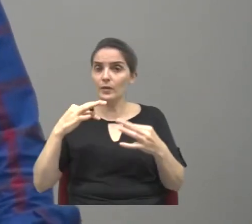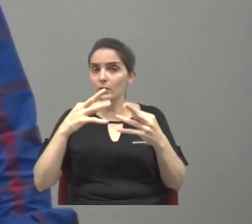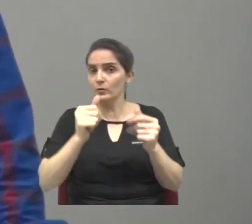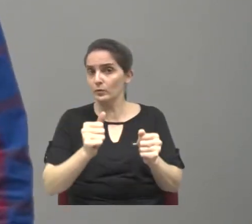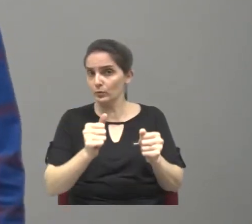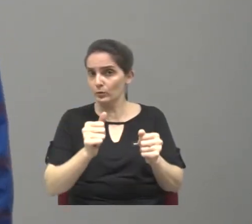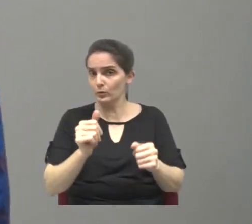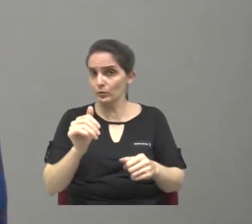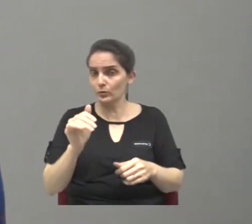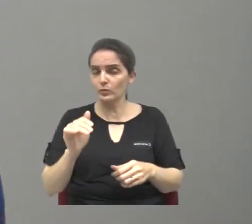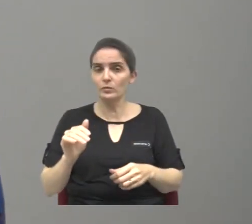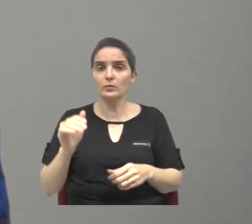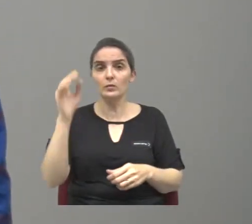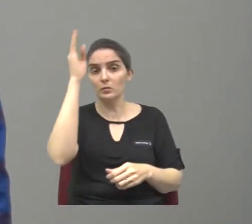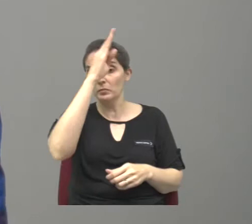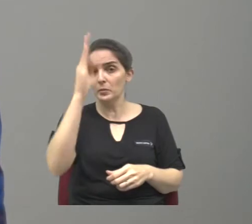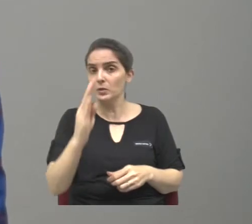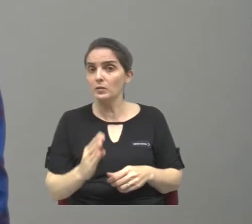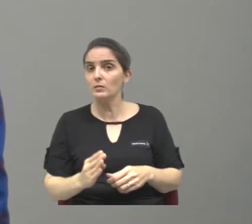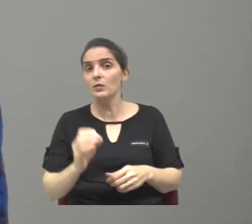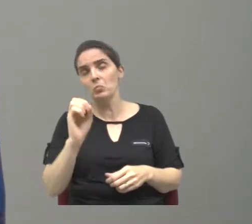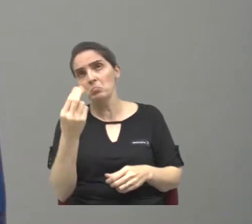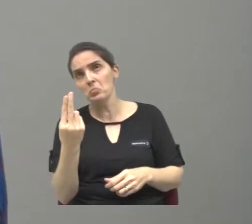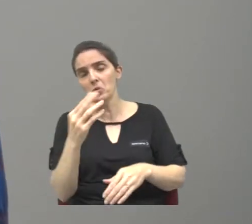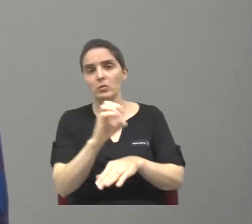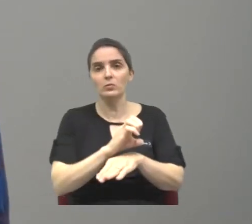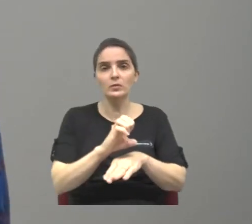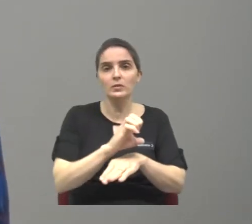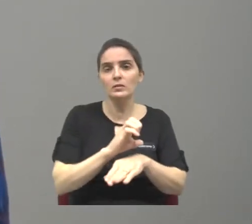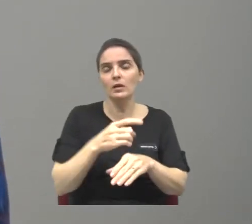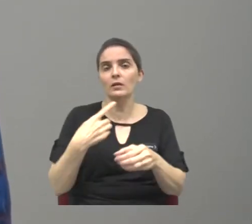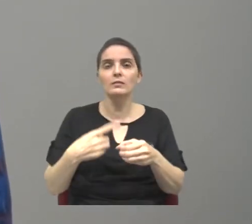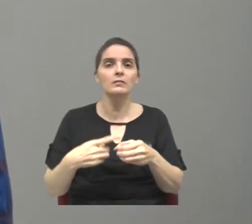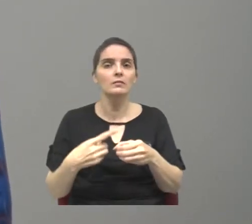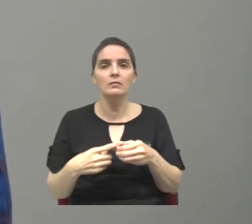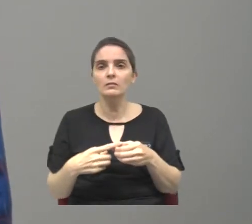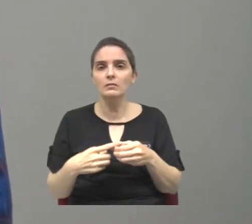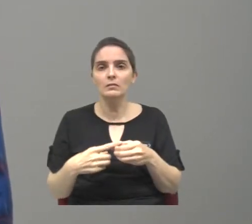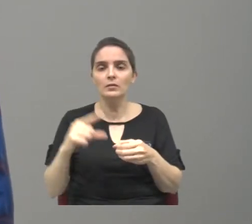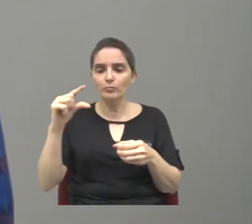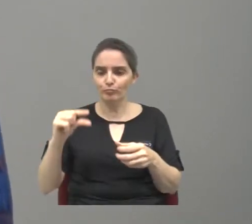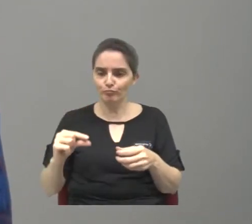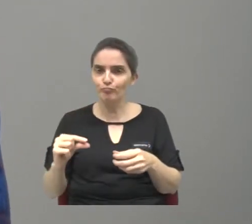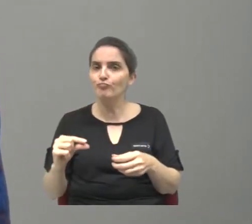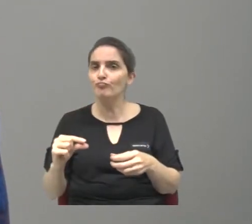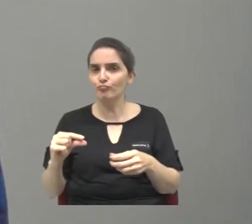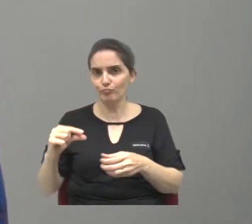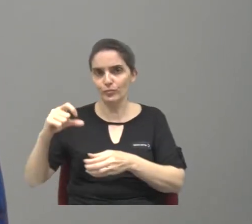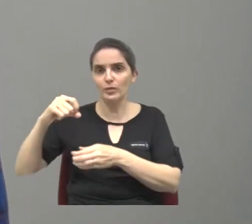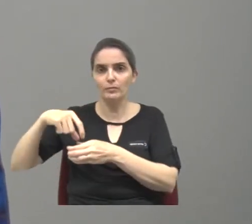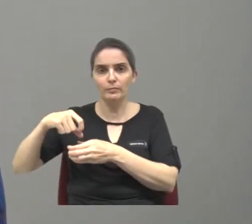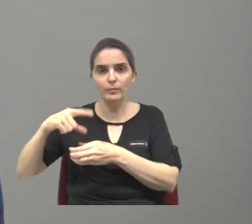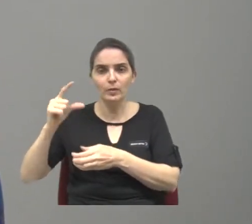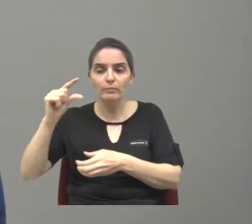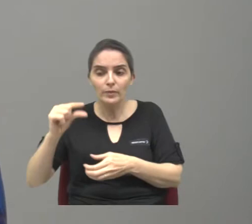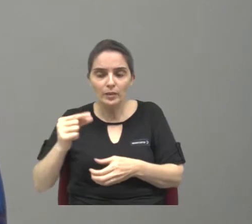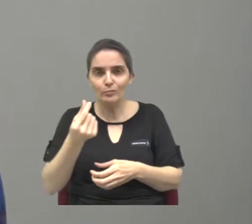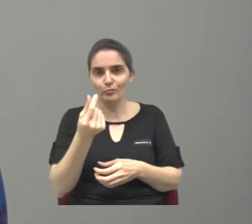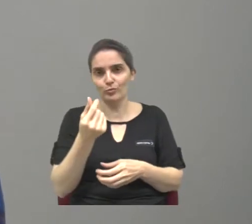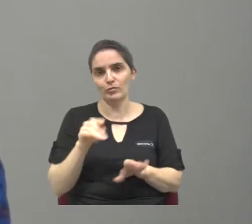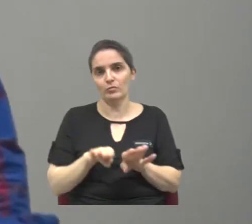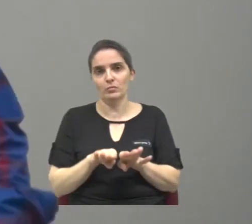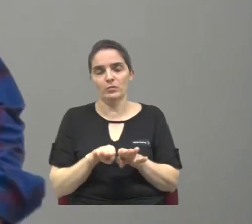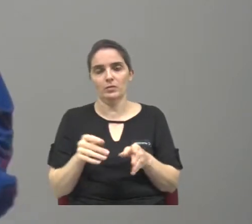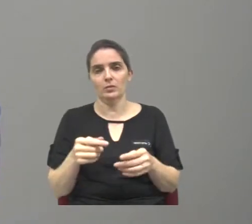e estadual. O município aqui fica com menos imposto, menos dinheiro, porque a grande parte